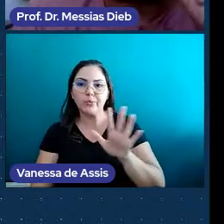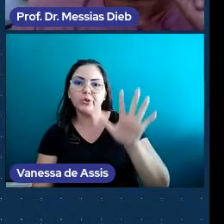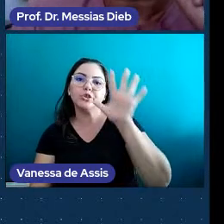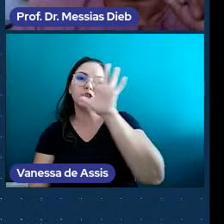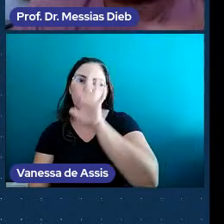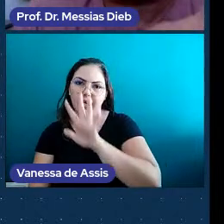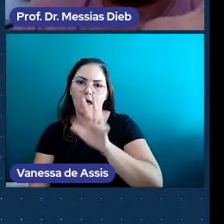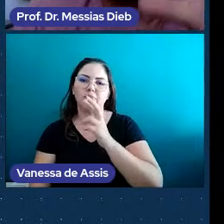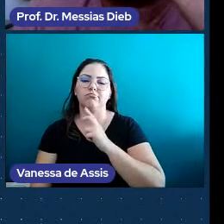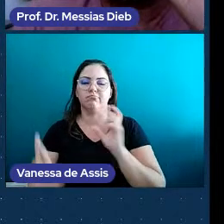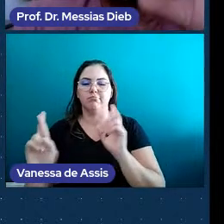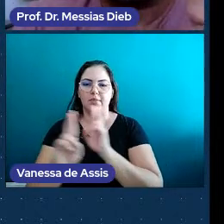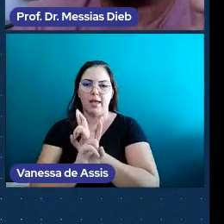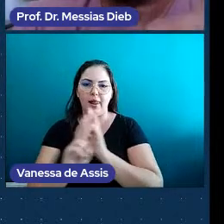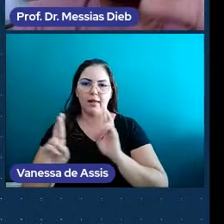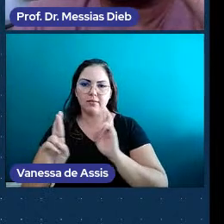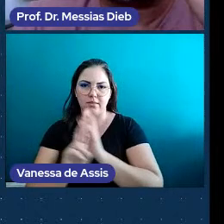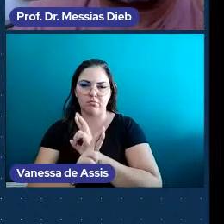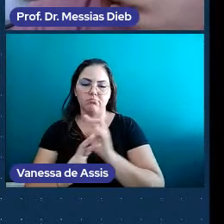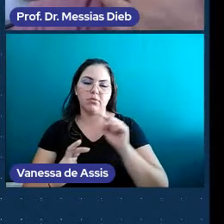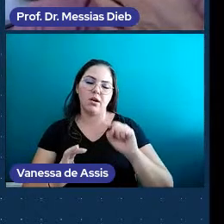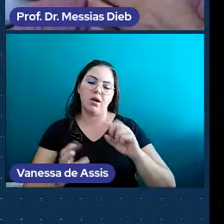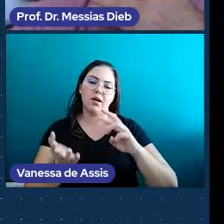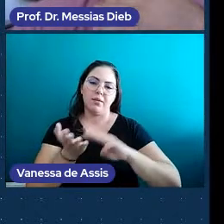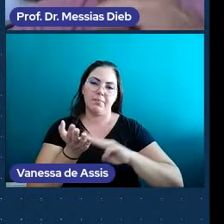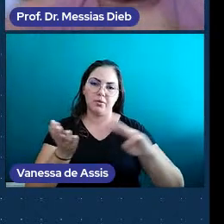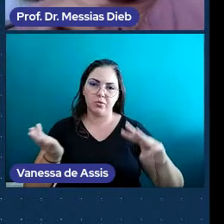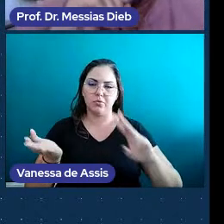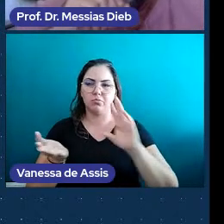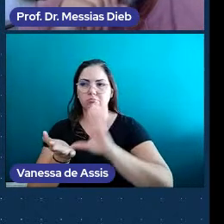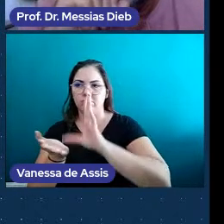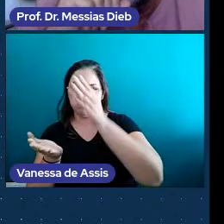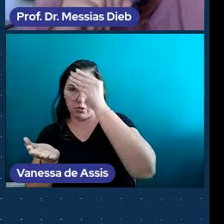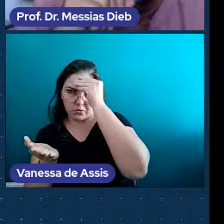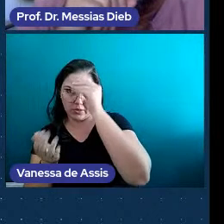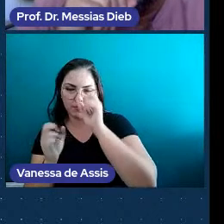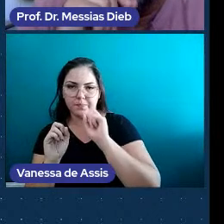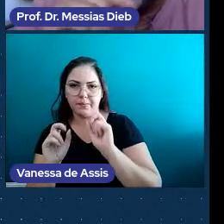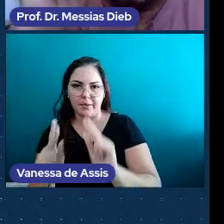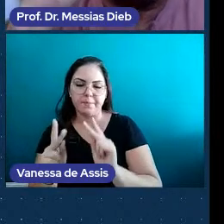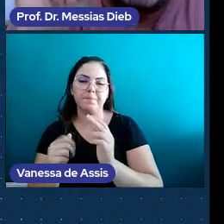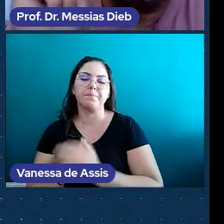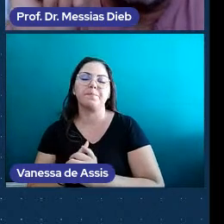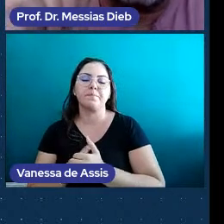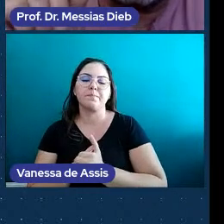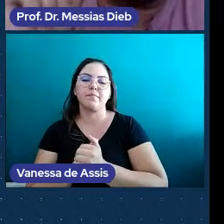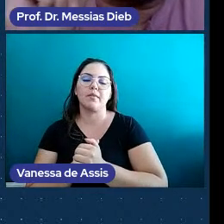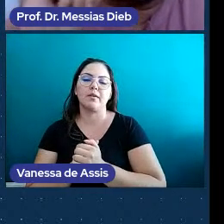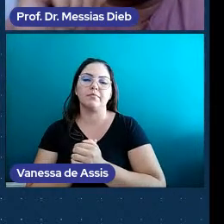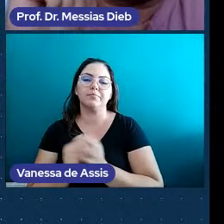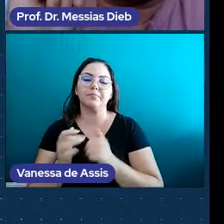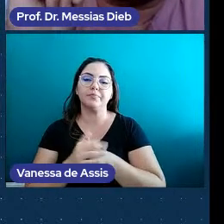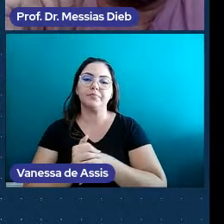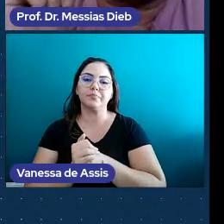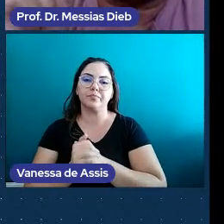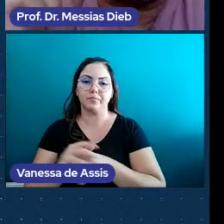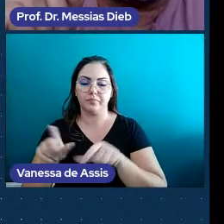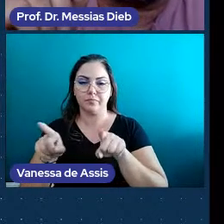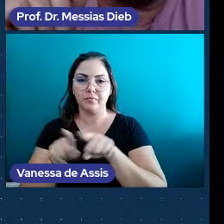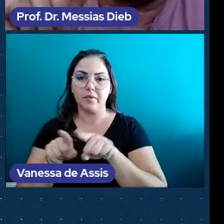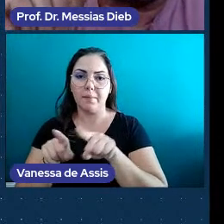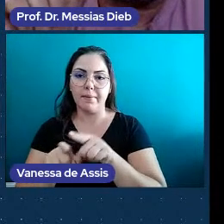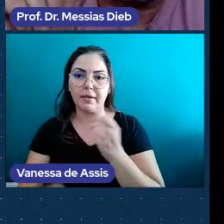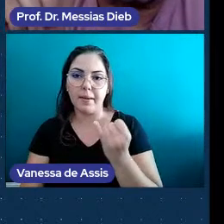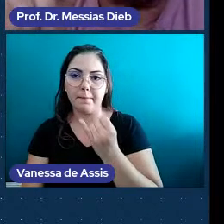alguns aspectos mais específicos que eu quero trazer. Por exemplo, é bem importante que você diga não